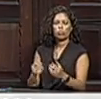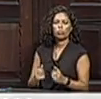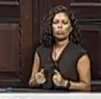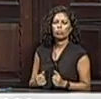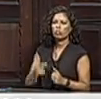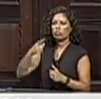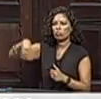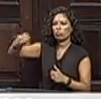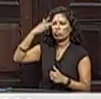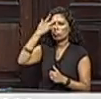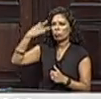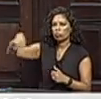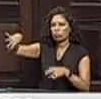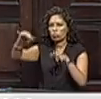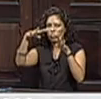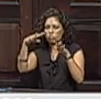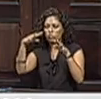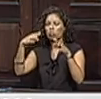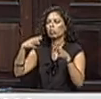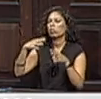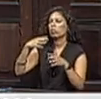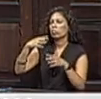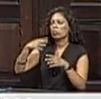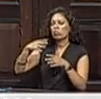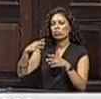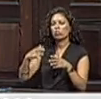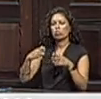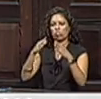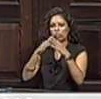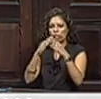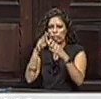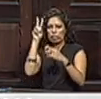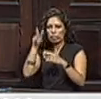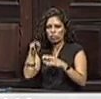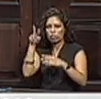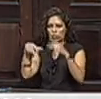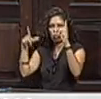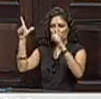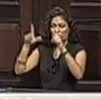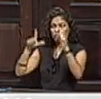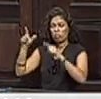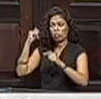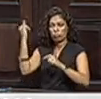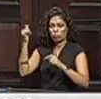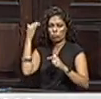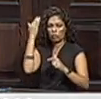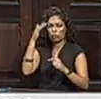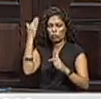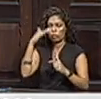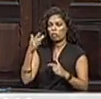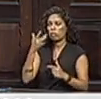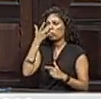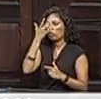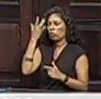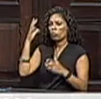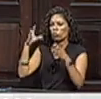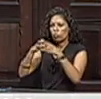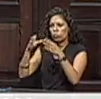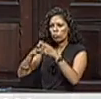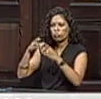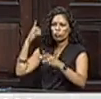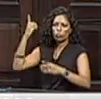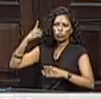entender, né, a dinâmica aqui da casa, a maioria dos deputados